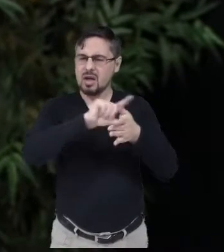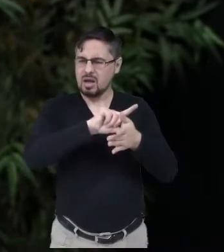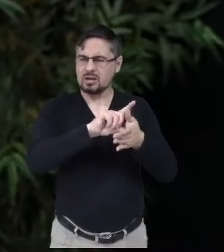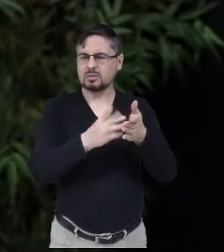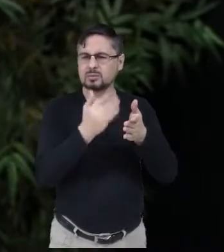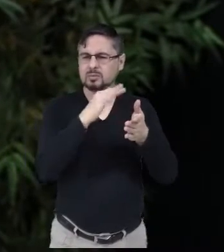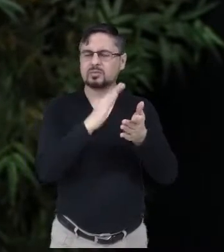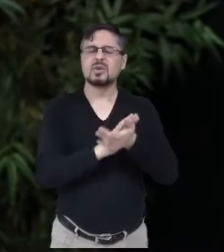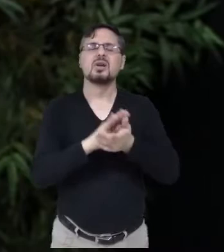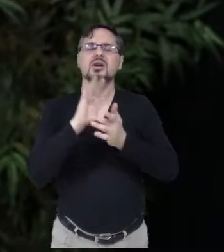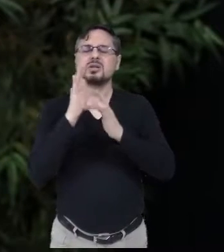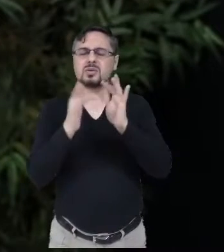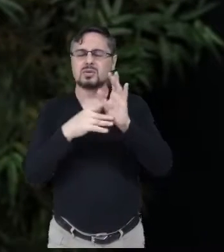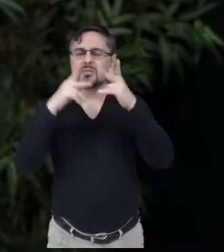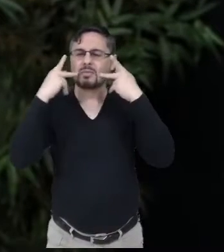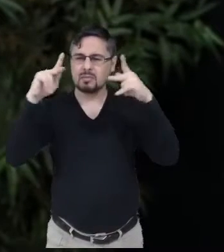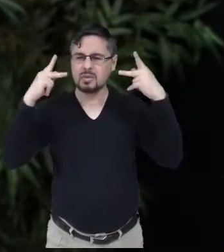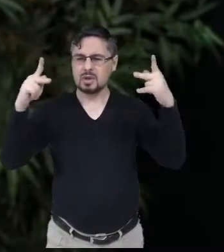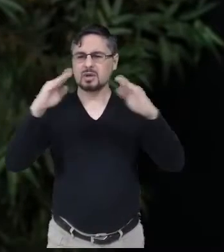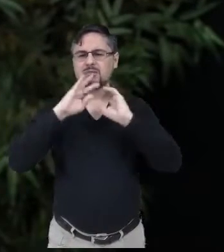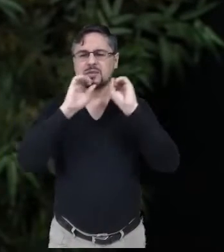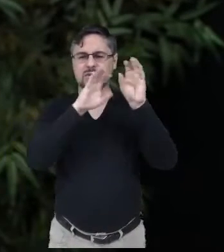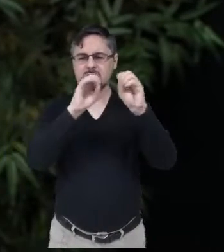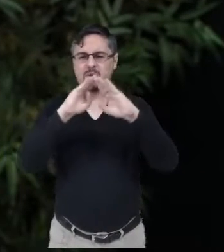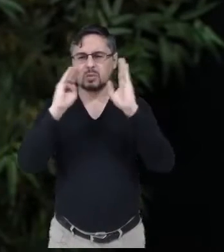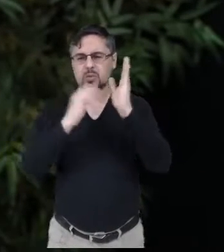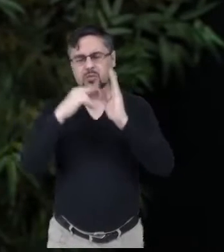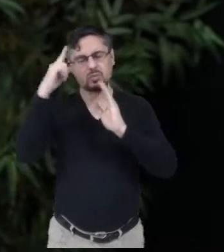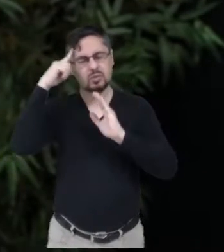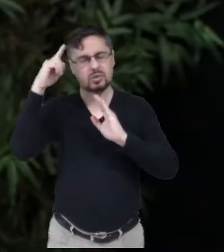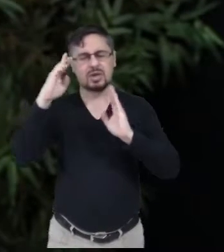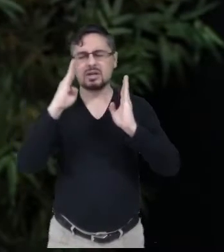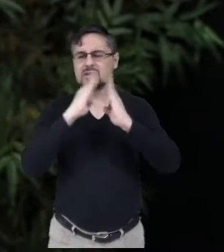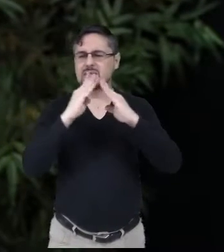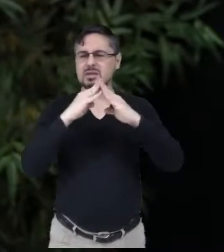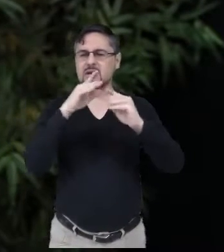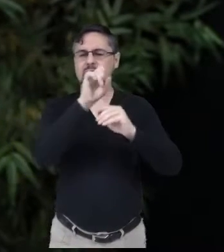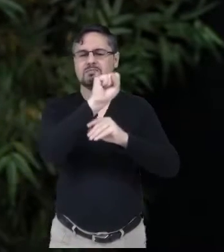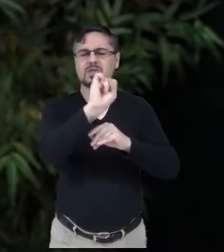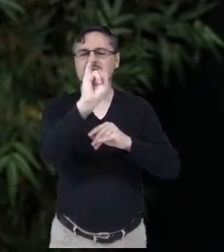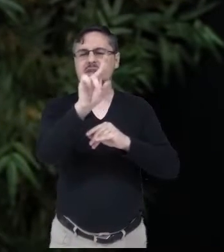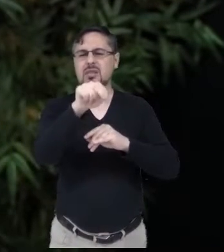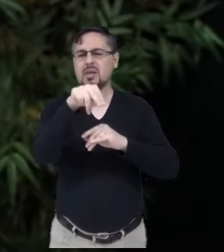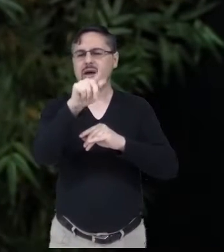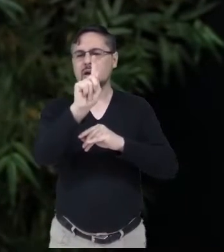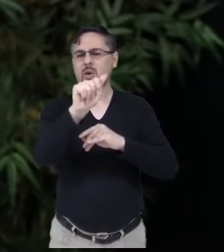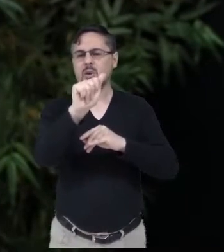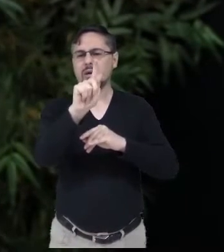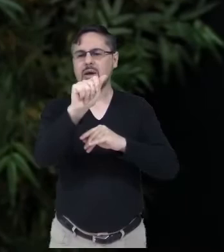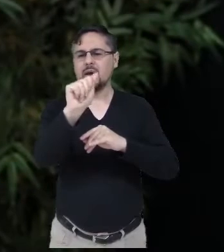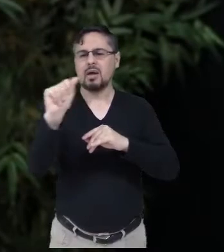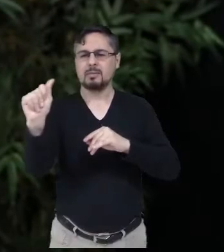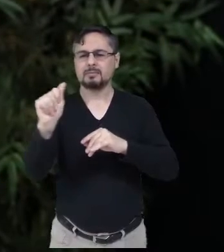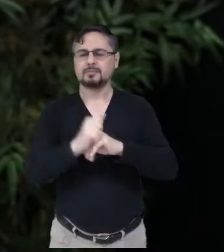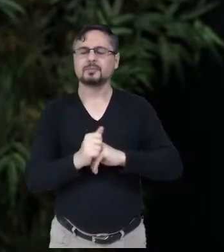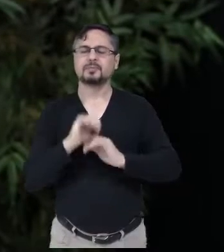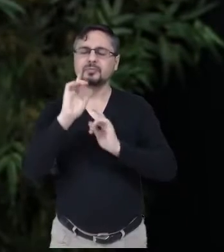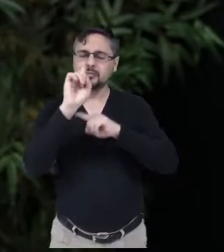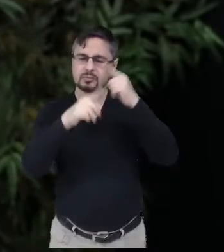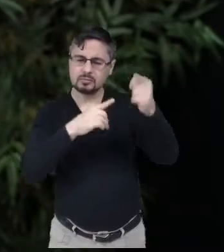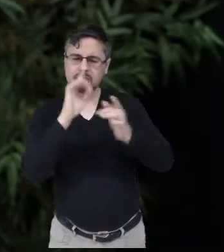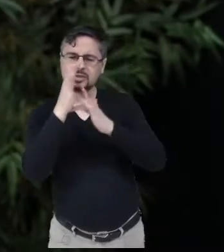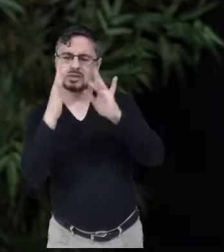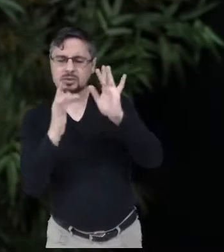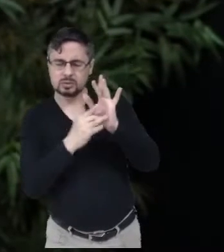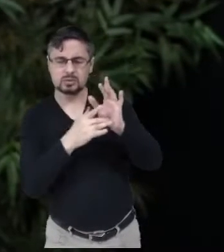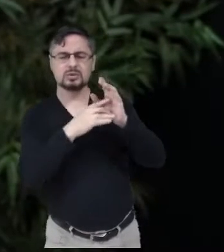por todo dia na sinagoga. Do versículo 23 ao versículo 28, mostra Jesus em cena expulsando um demônio. Do